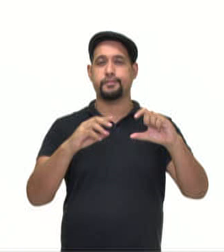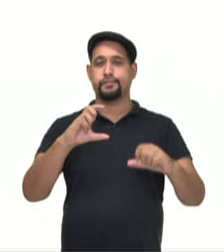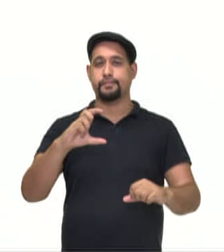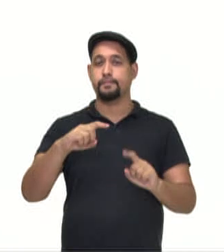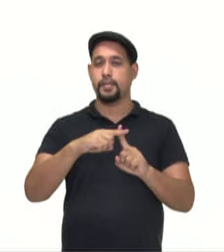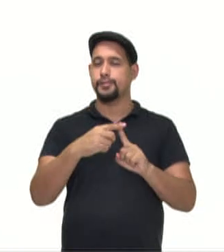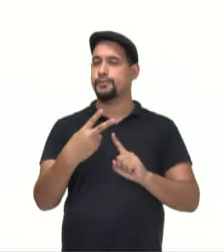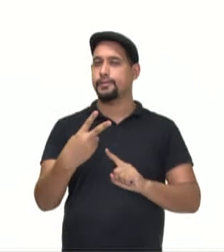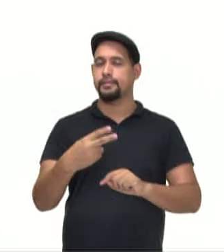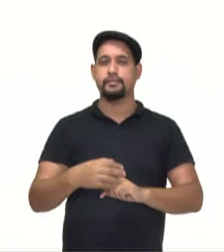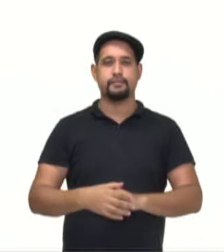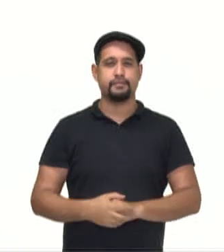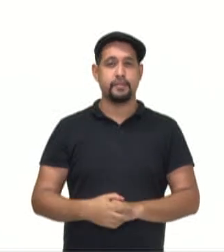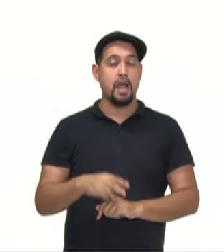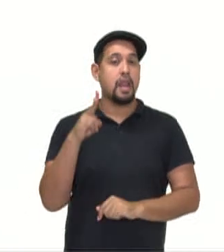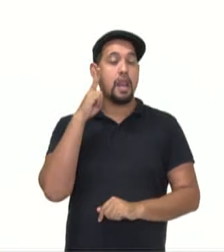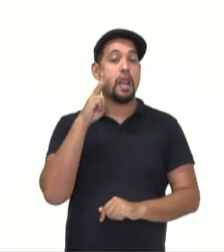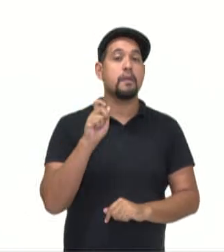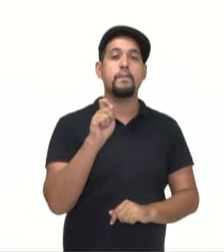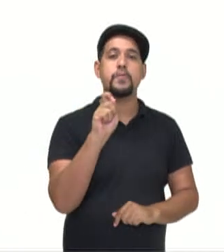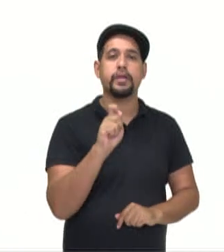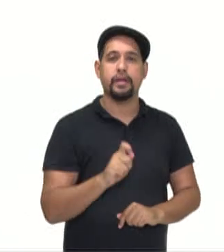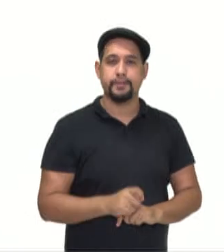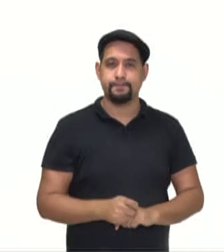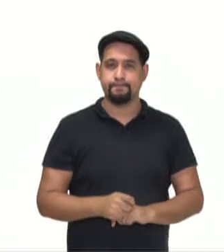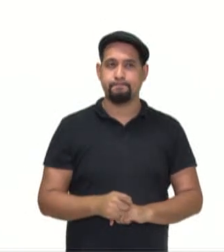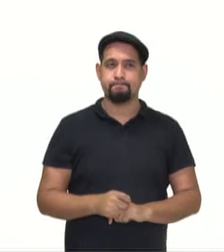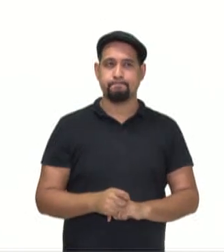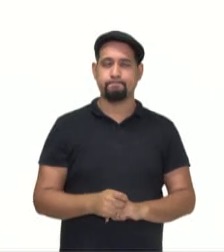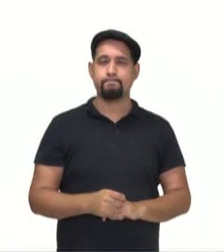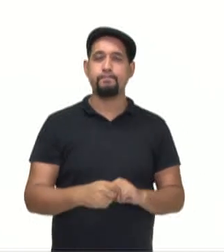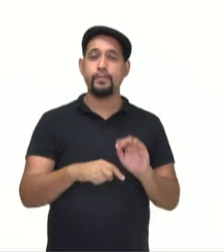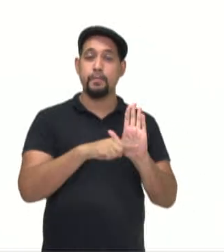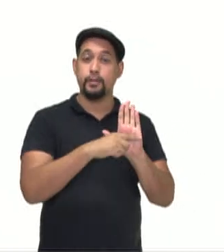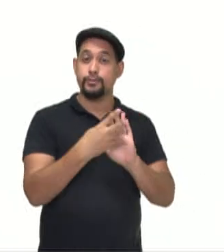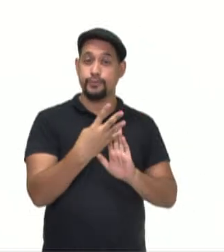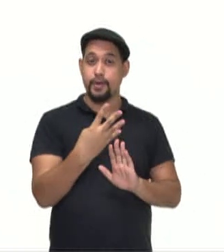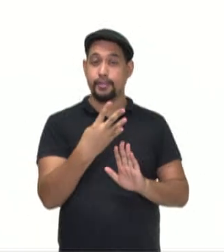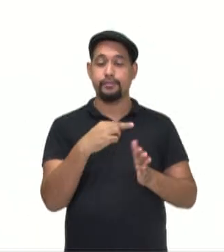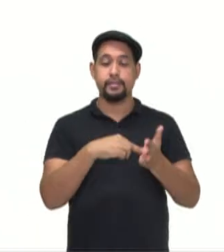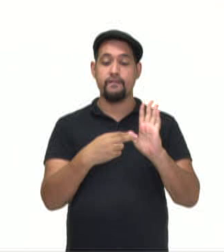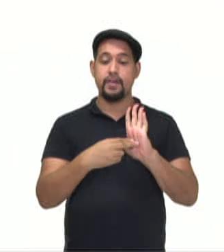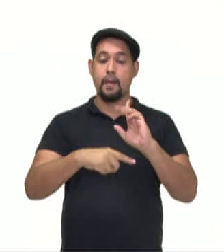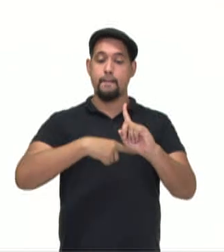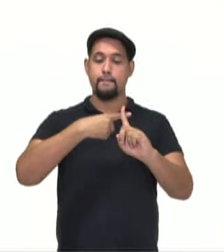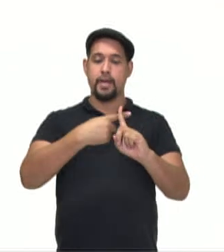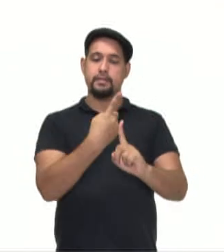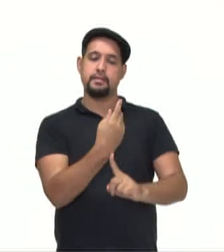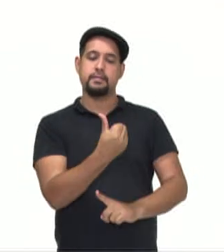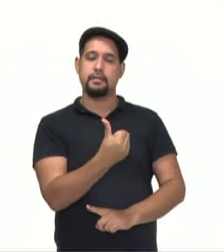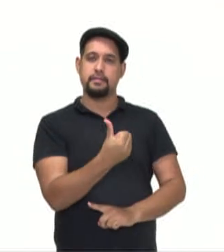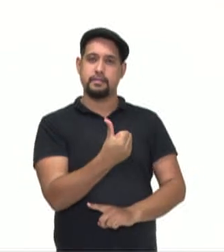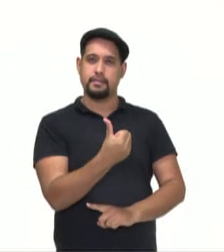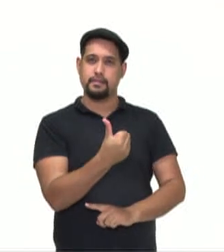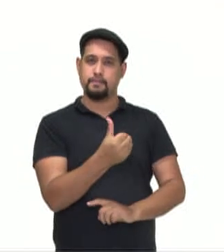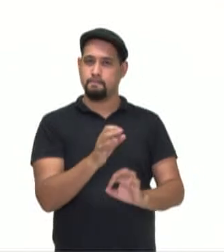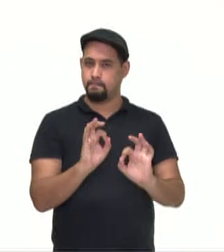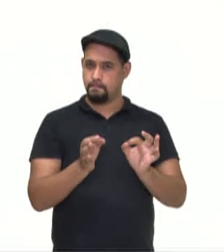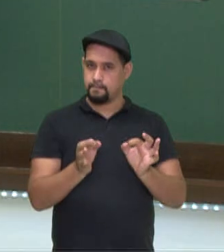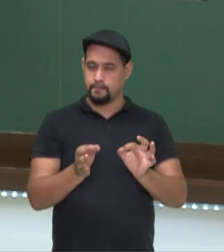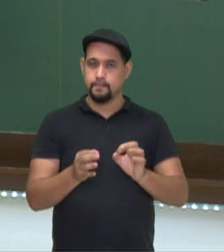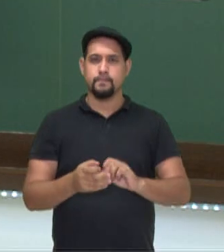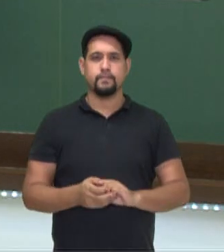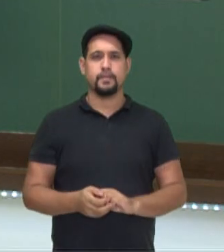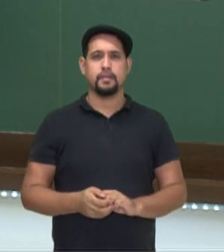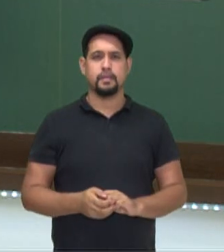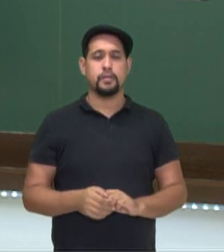2. Lembrando que menos 4 ao quadrado é mais 16, certo?